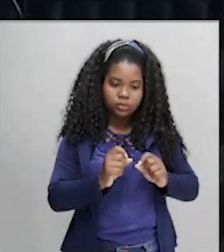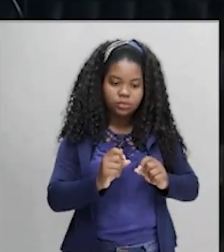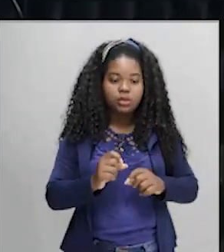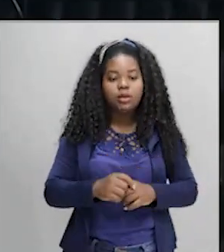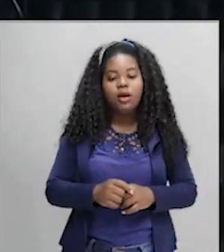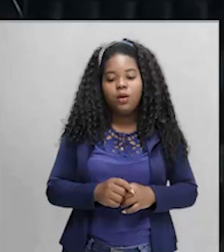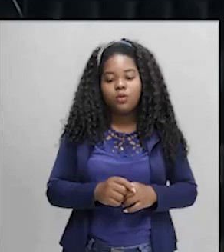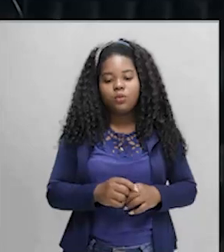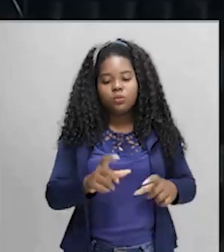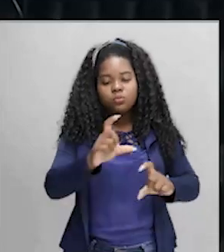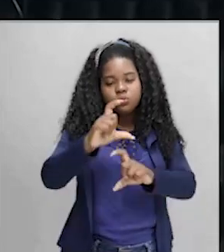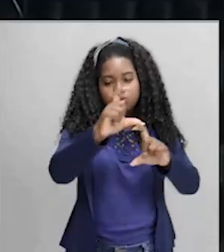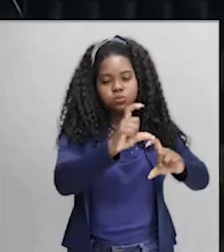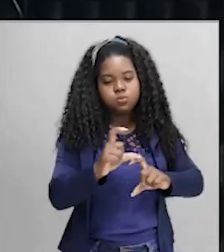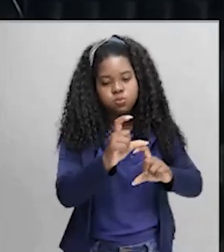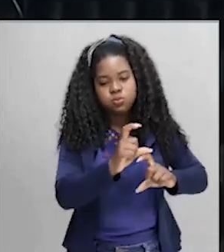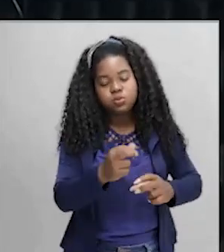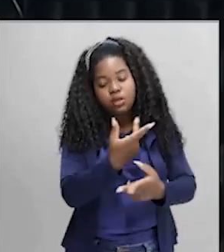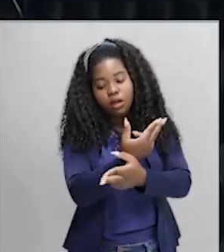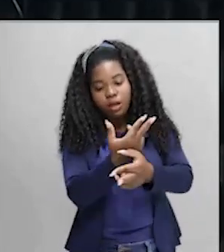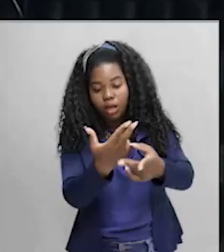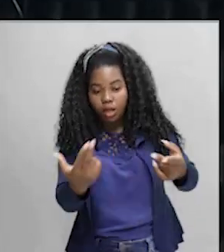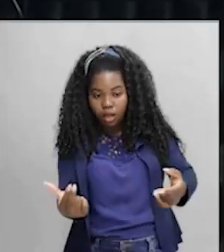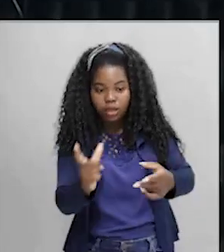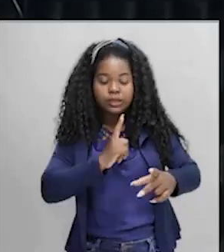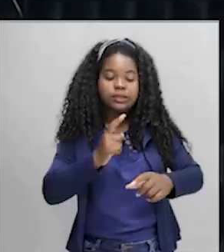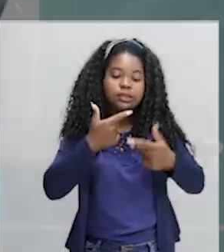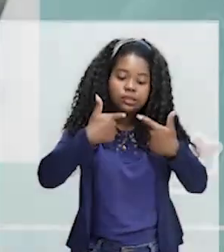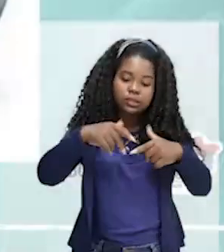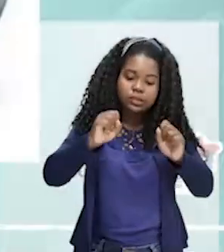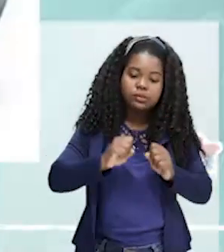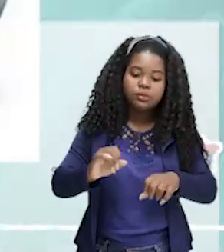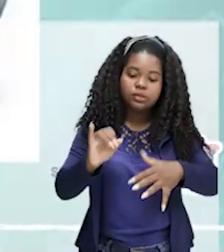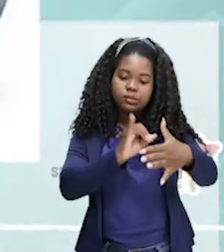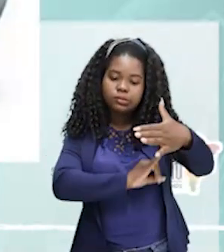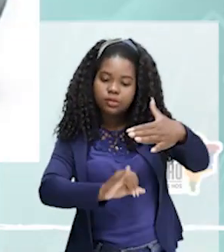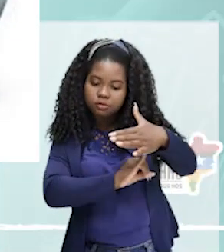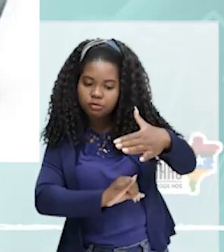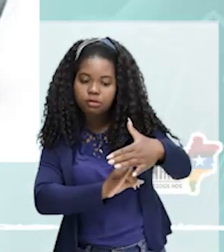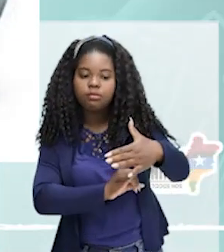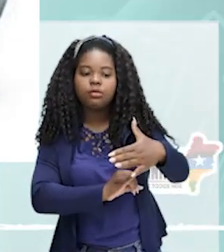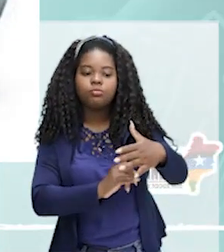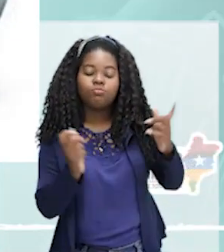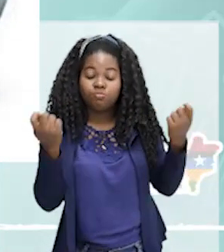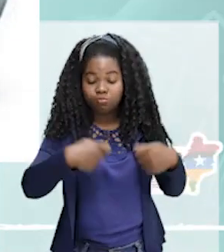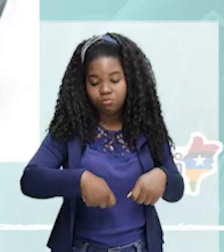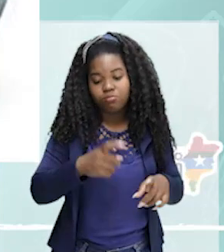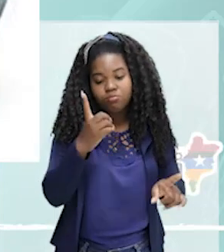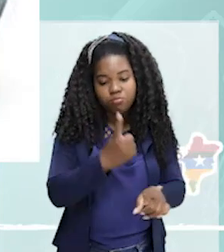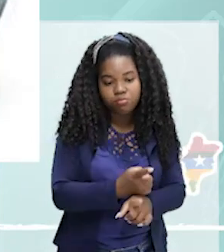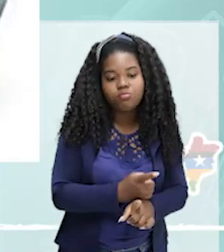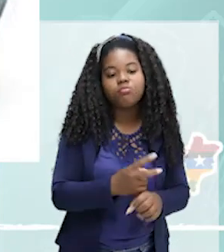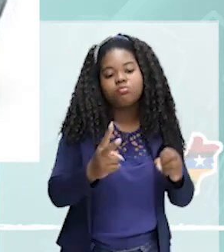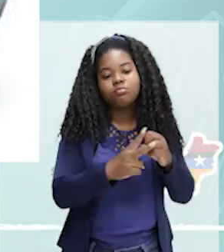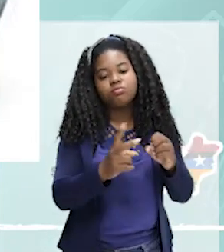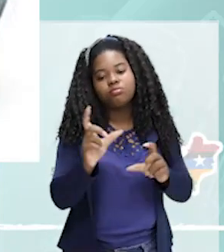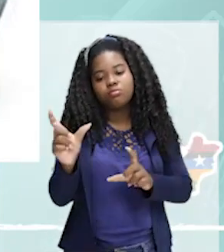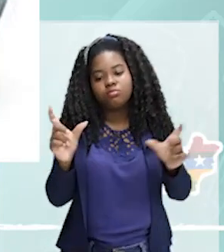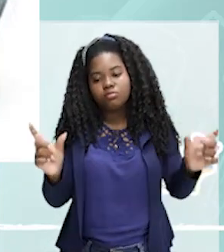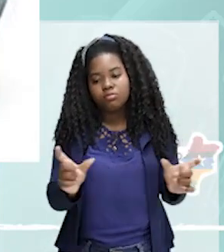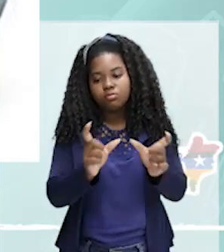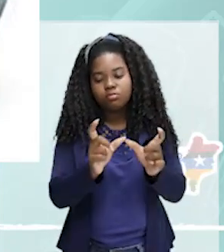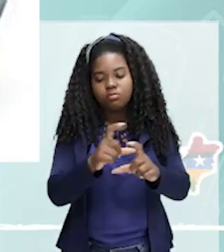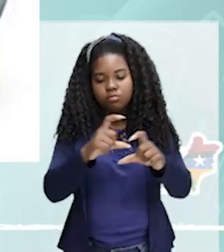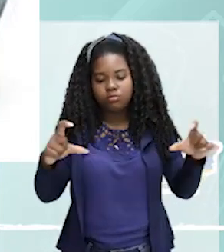tirinhas, cartuns, quadrinhos, que têm uma linguagem um pouco mais informal, é possível que vocês encontrem verbos frasais.